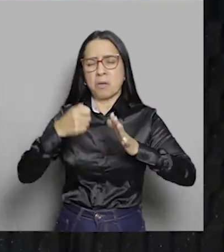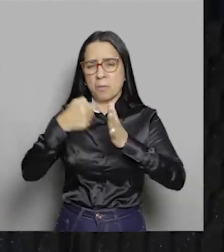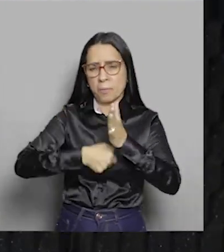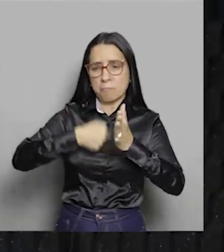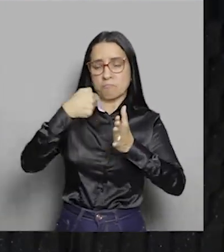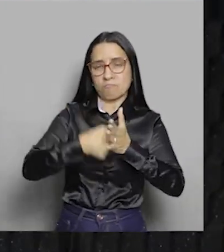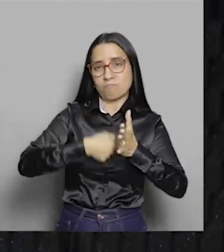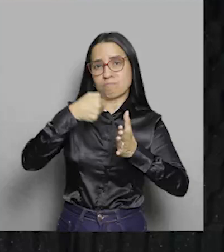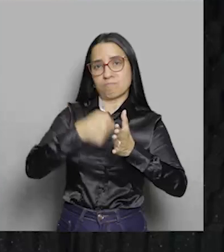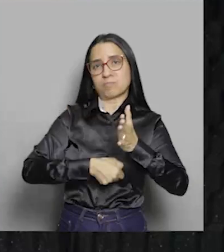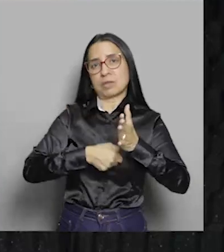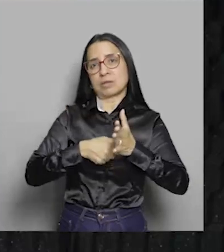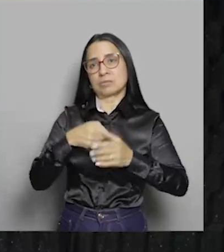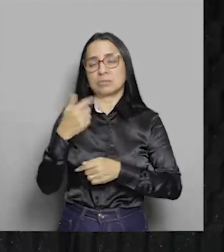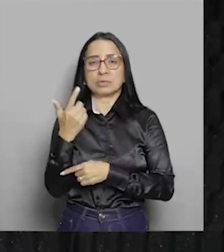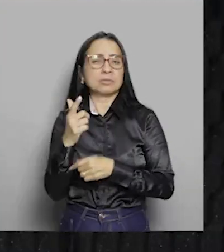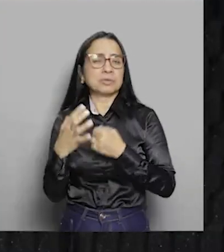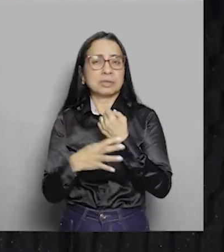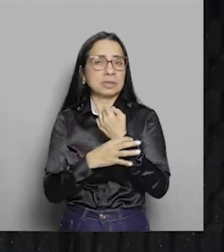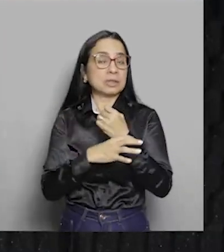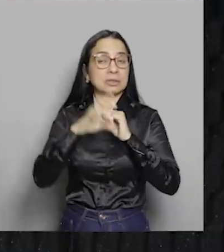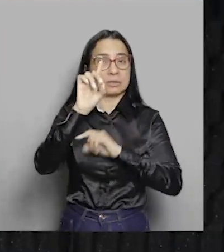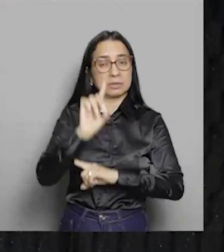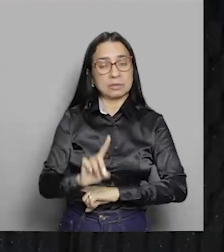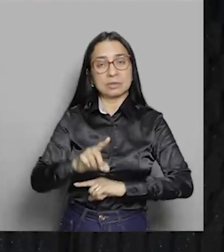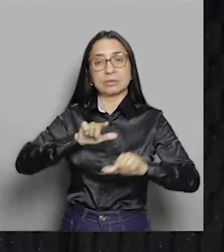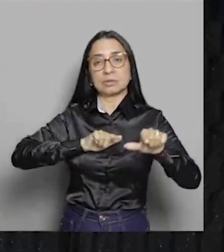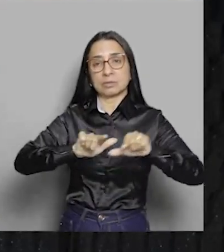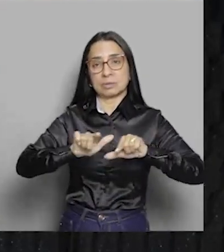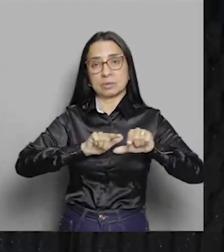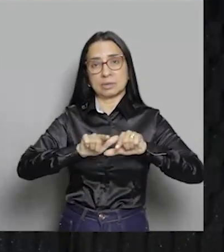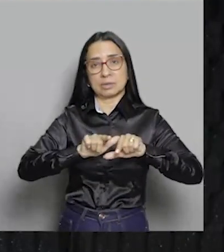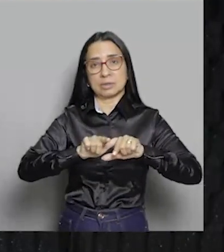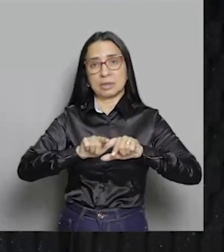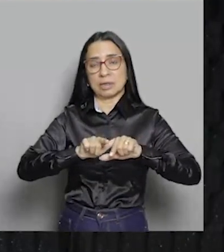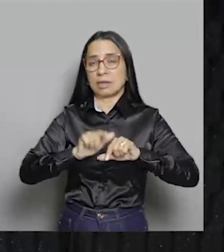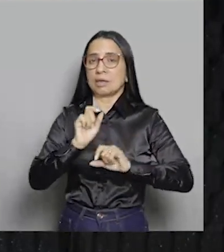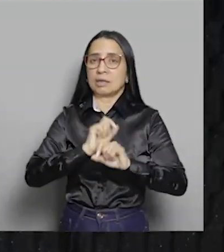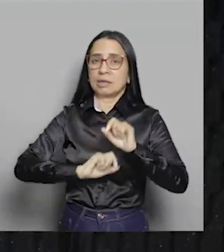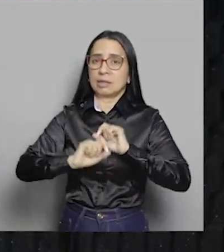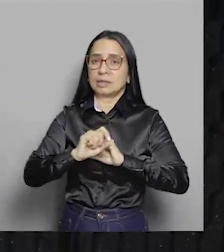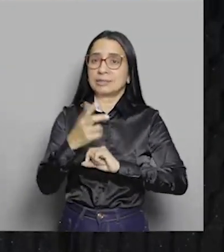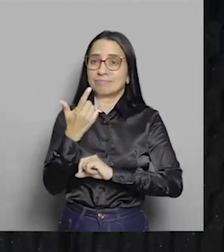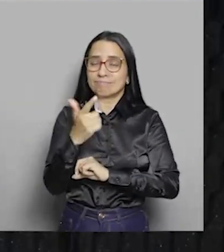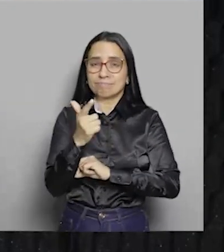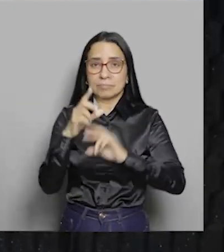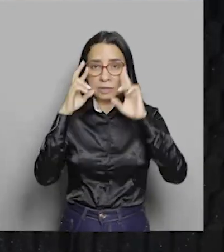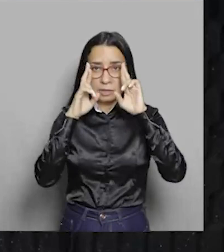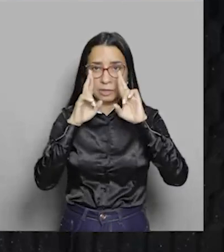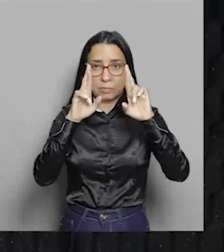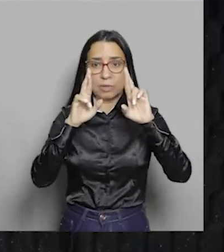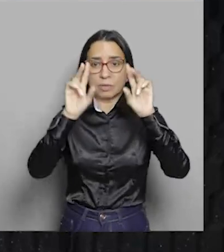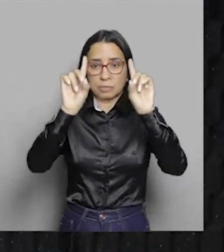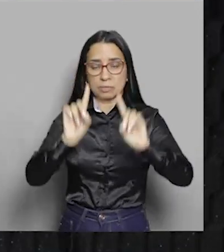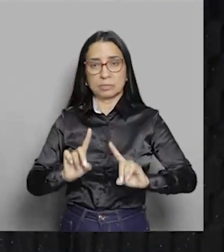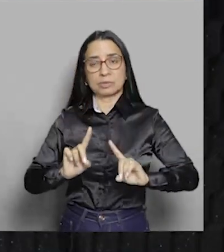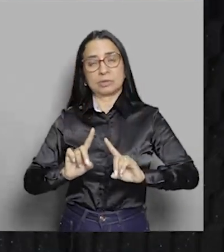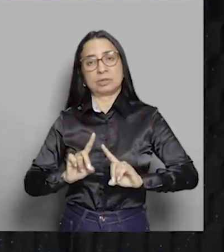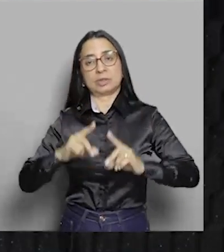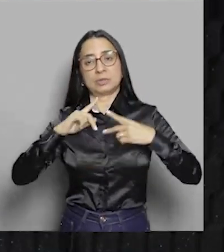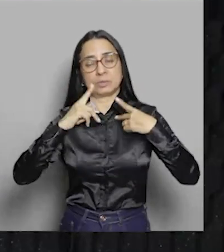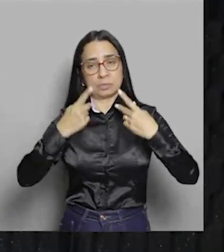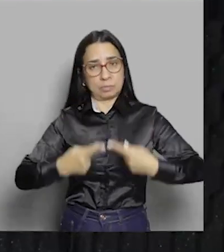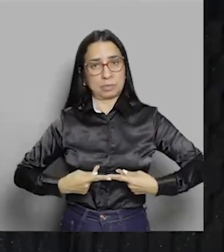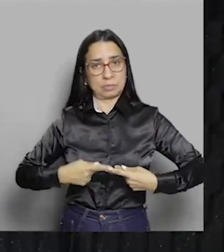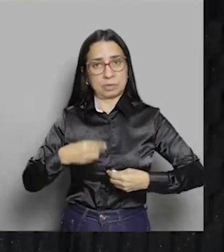forçado, sem garantia de direitos trabalhistas e desrespeitando principalmente os direitos humanos. que é a